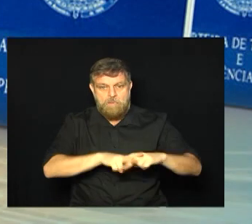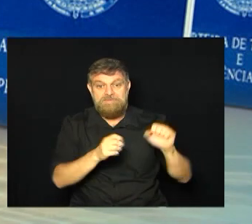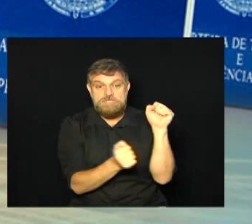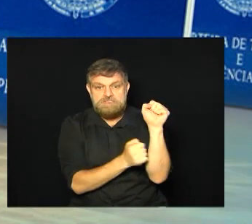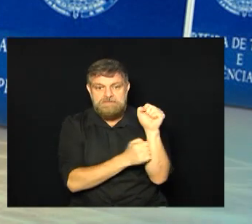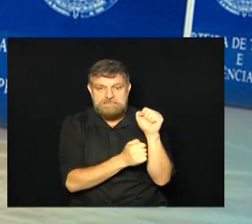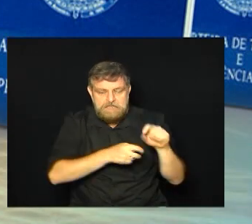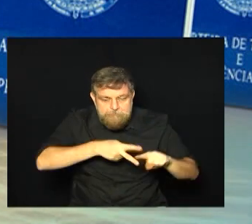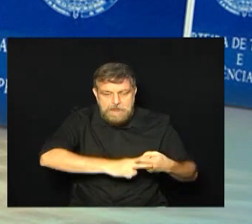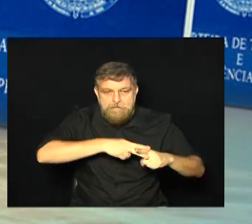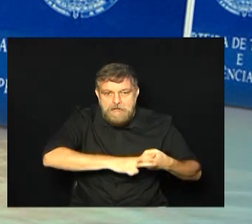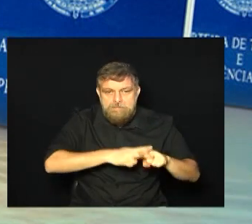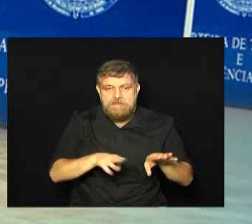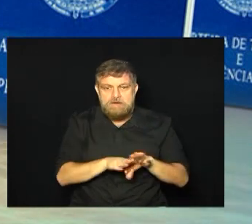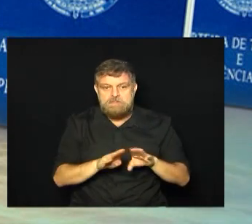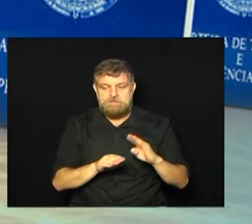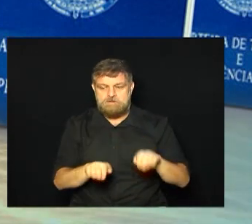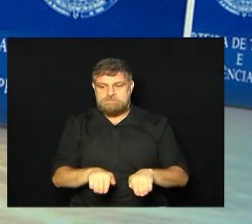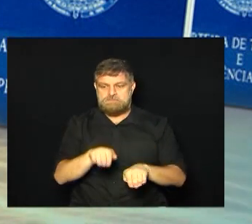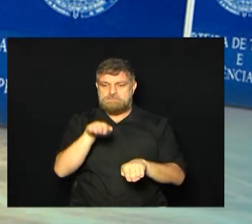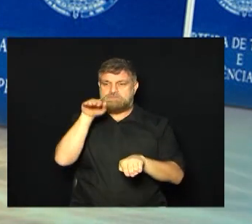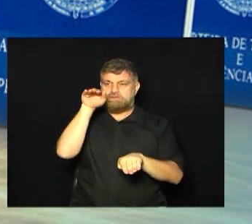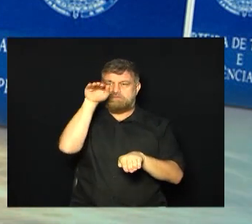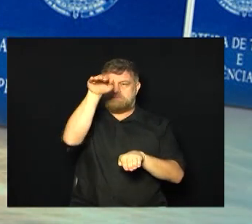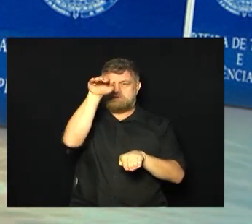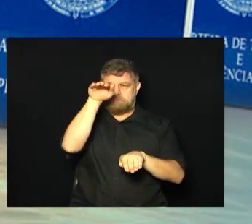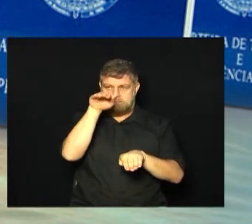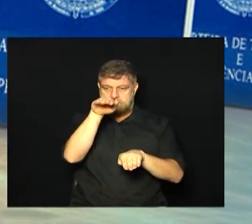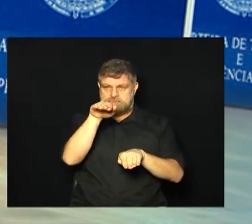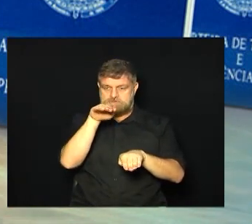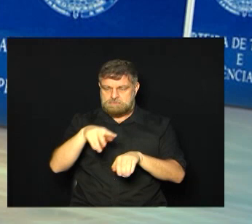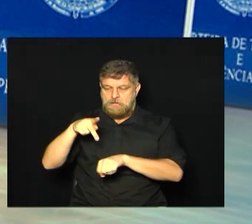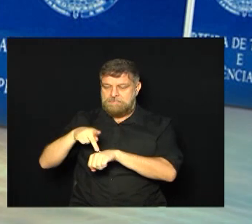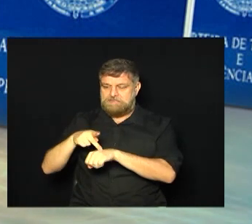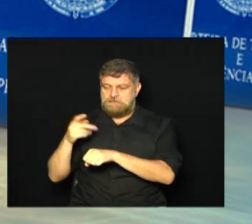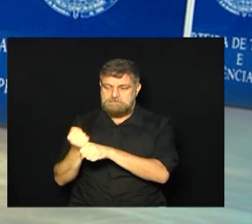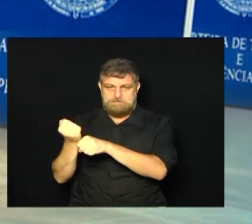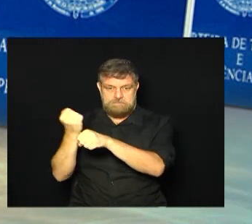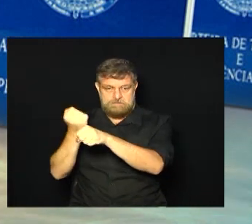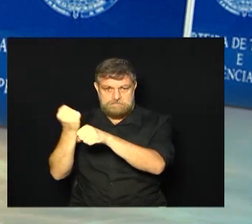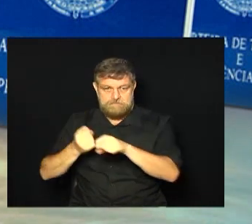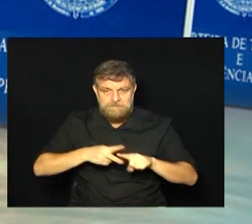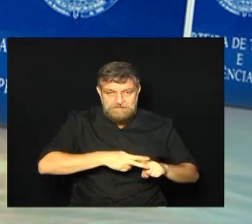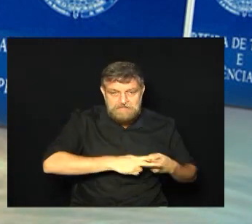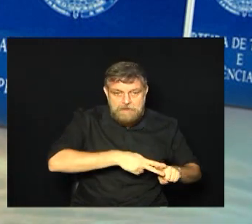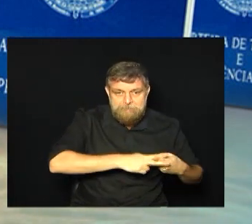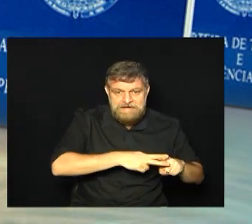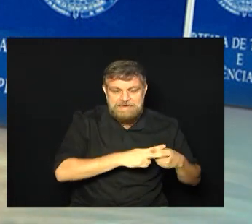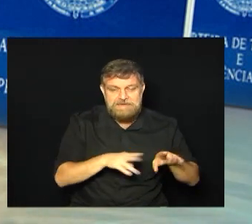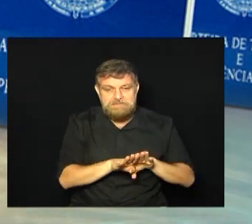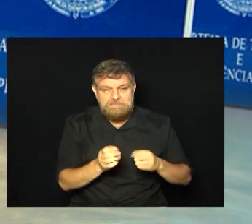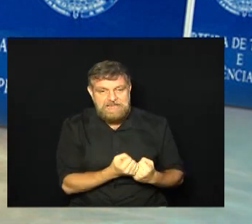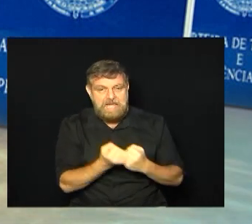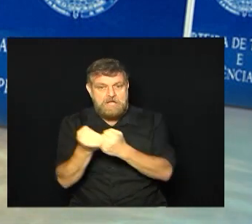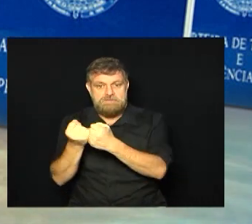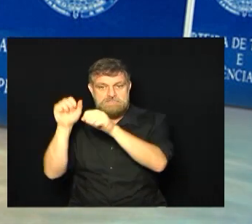madeira, operador de empilhadeira, pedreiro, torneiro mecânico, auxiliar de